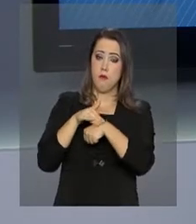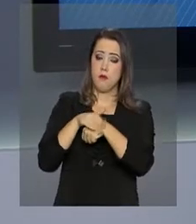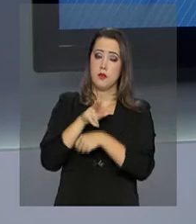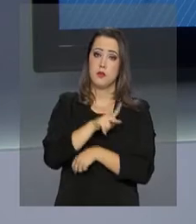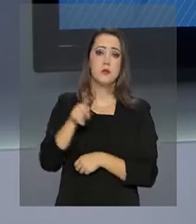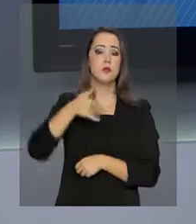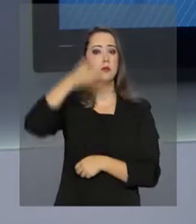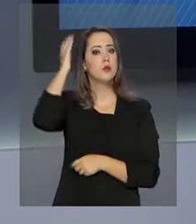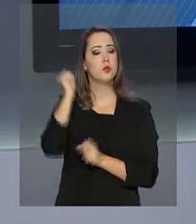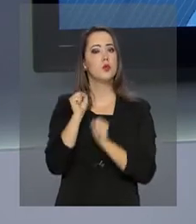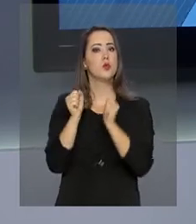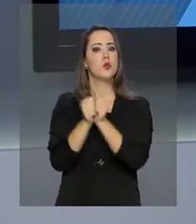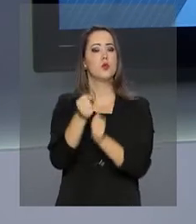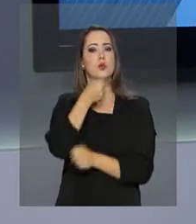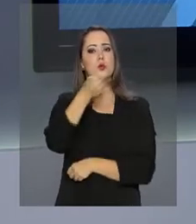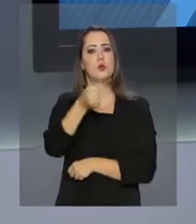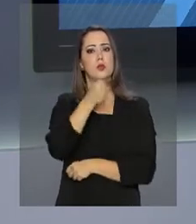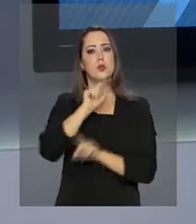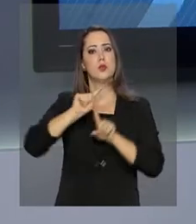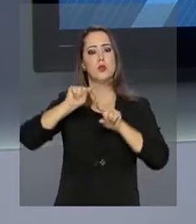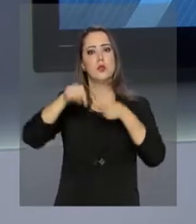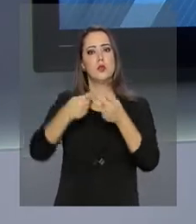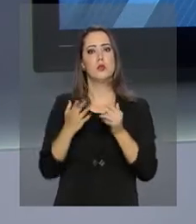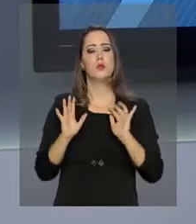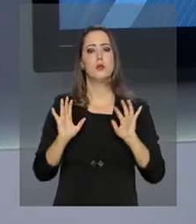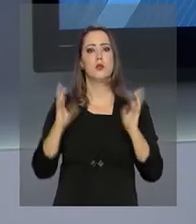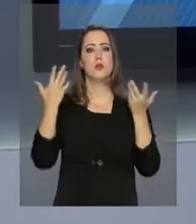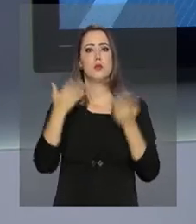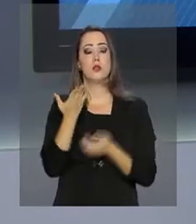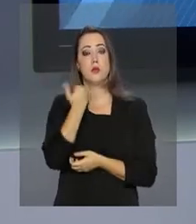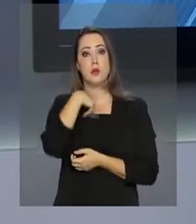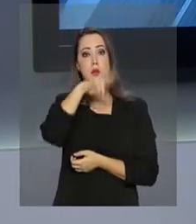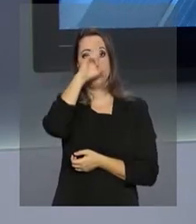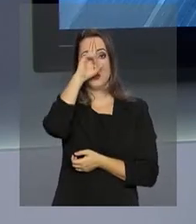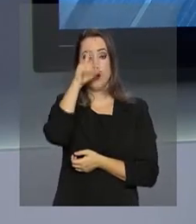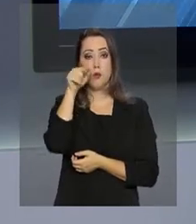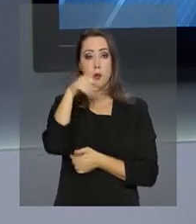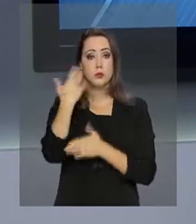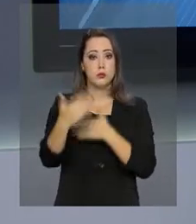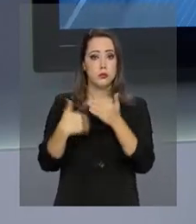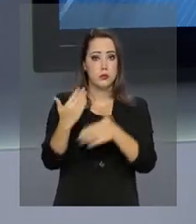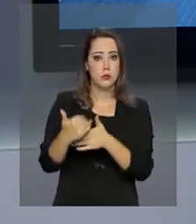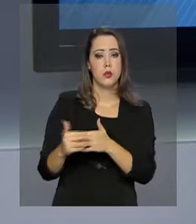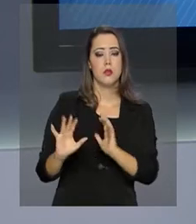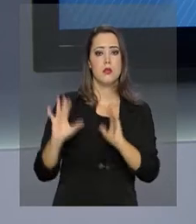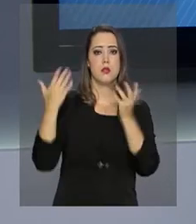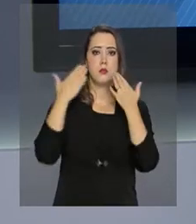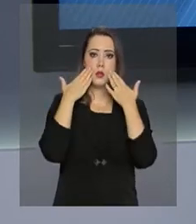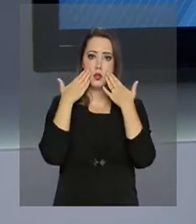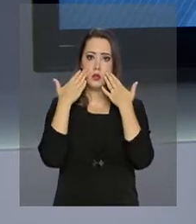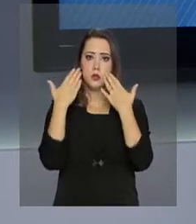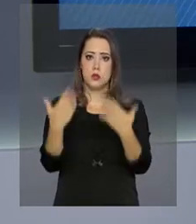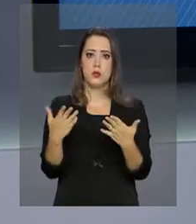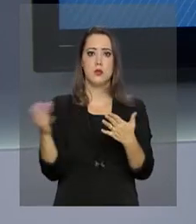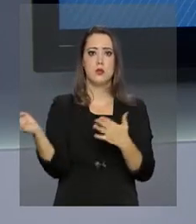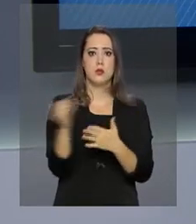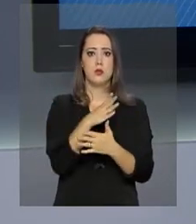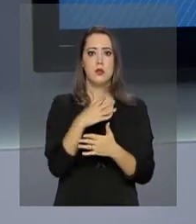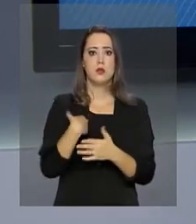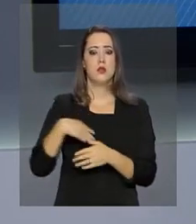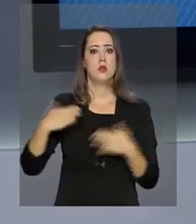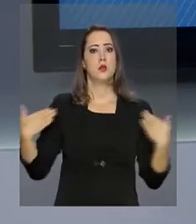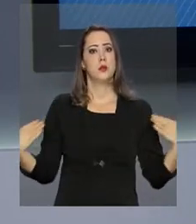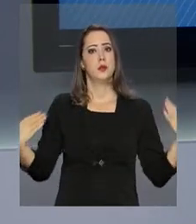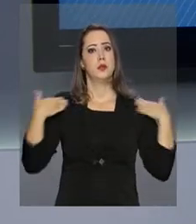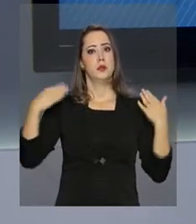presidente Michel Temer com os jornalistas, logo depois de participar do almoço, que deu sequência à cerimônia de apresentação dos novos